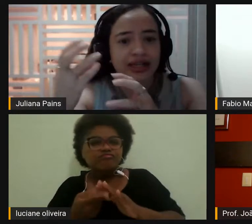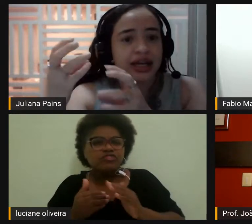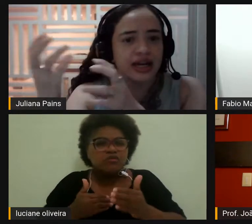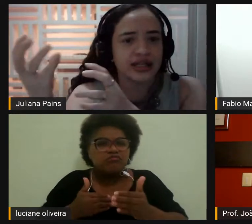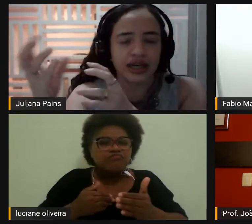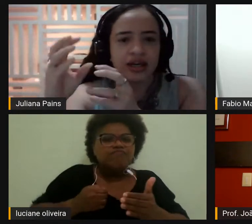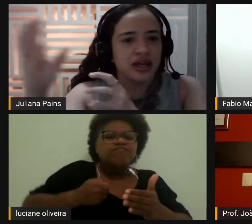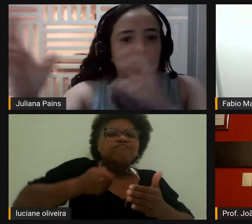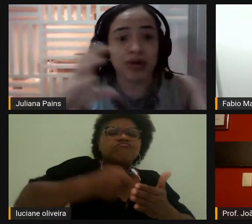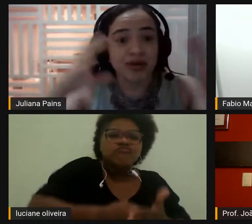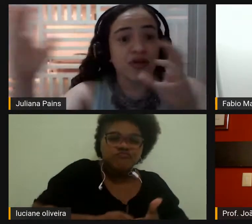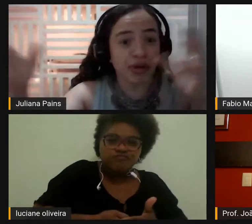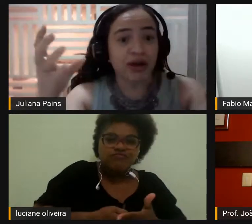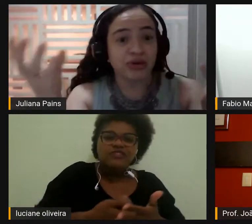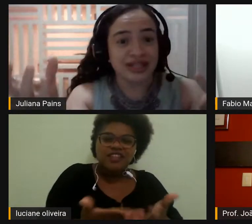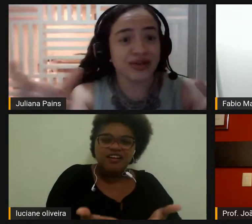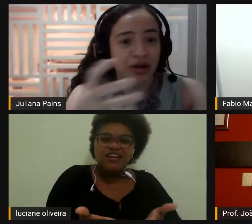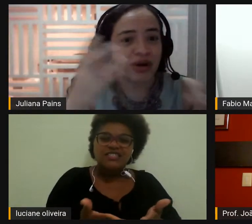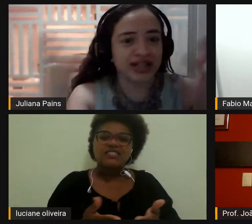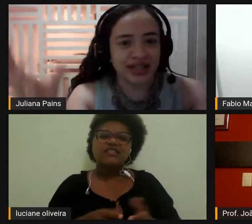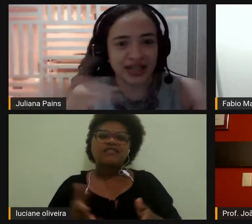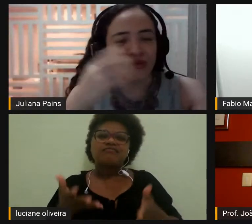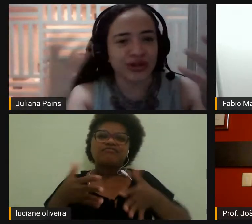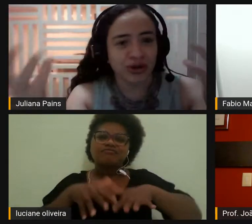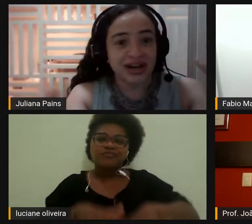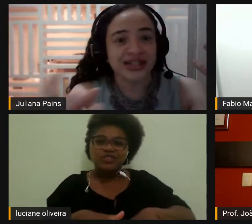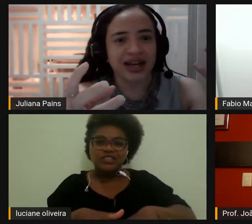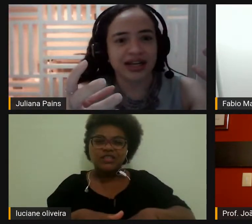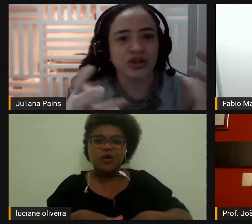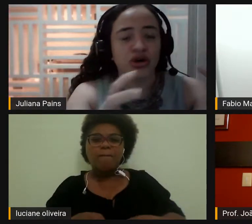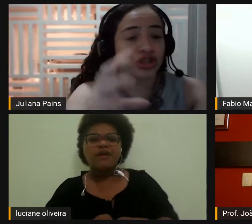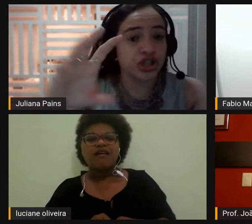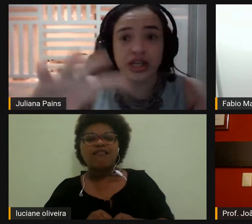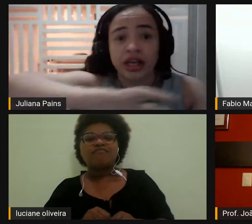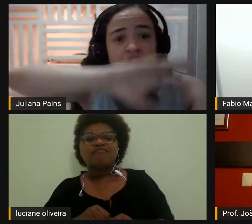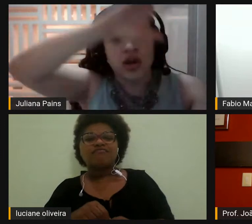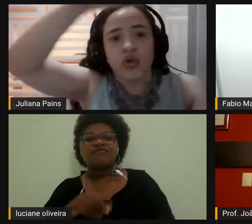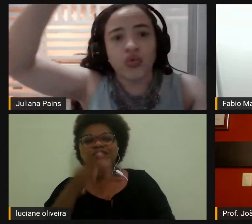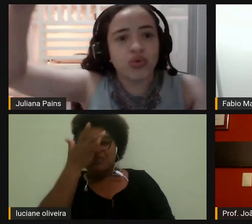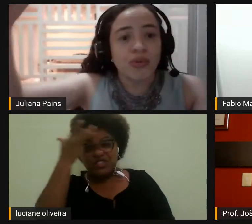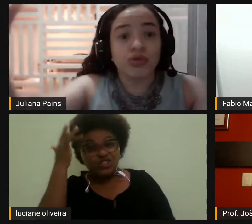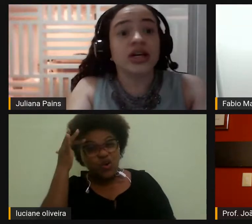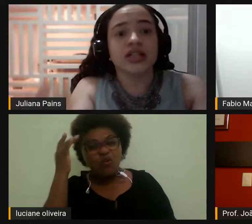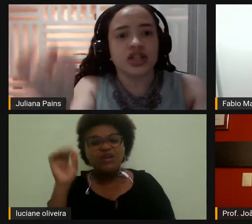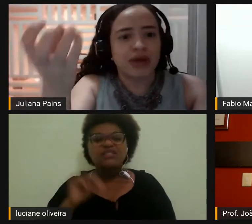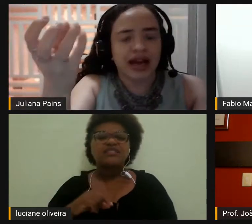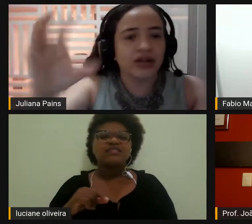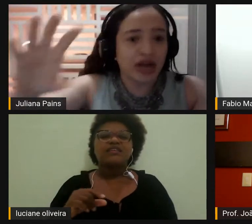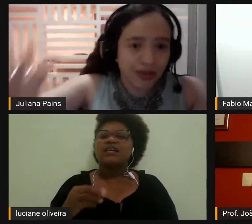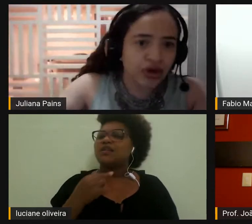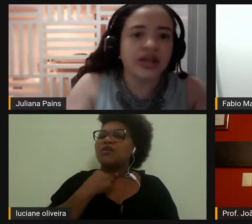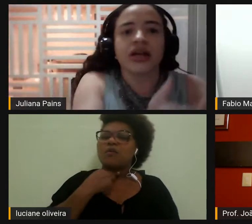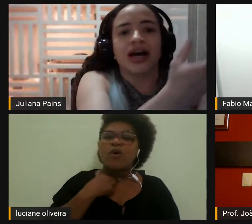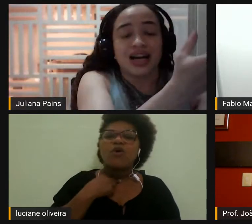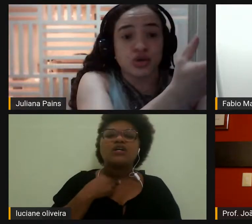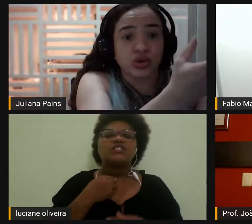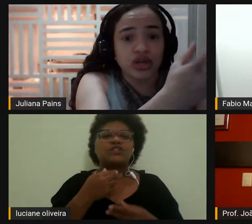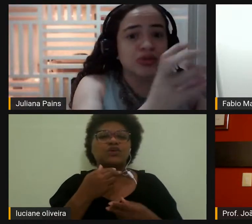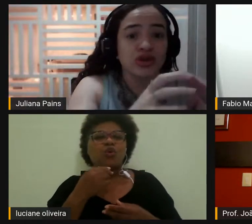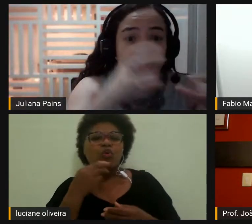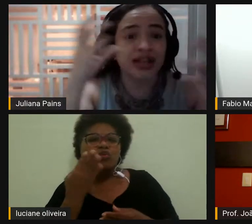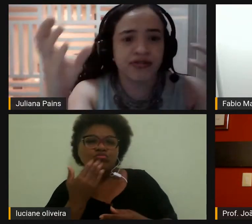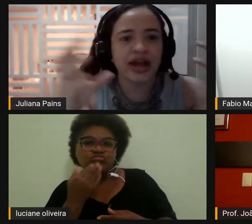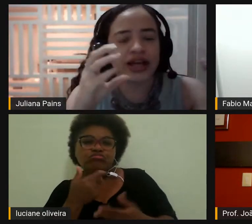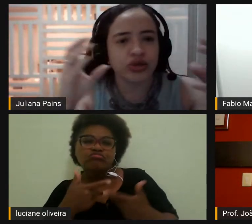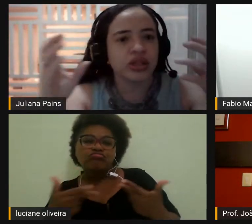inclusão e essa essa da mesma forma que aconteceu aí para celíacos intolerantes à lactose de que uma mudança de mercado acabou que